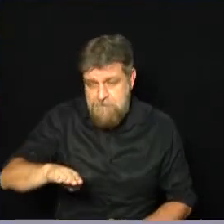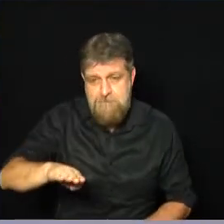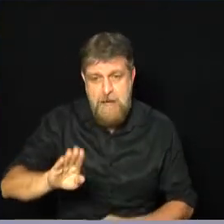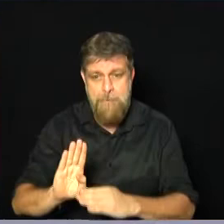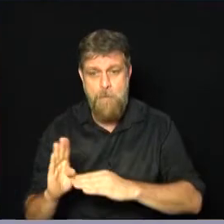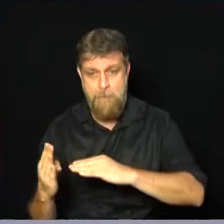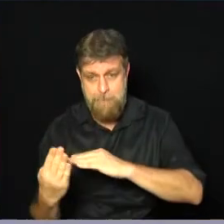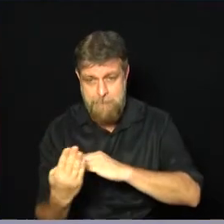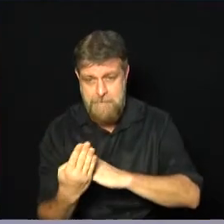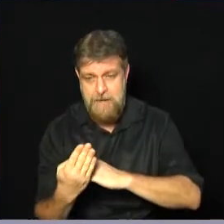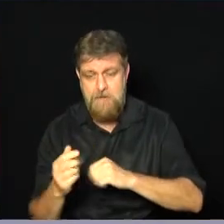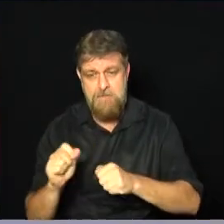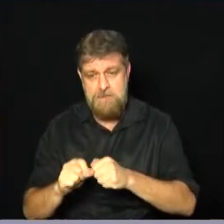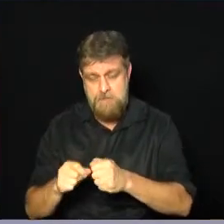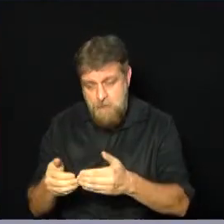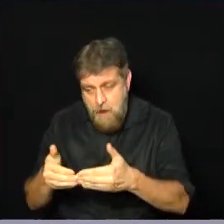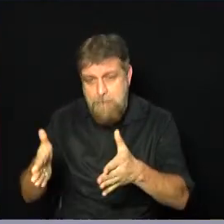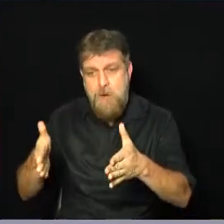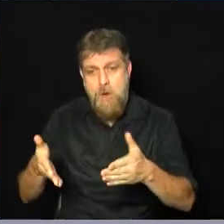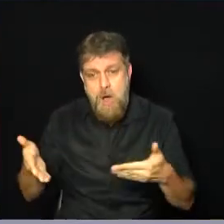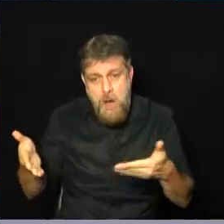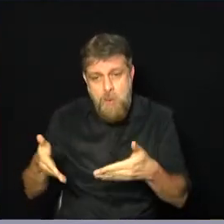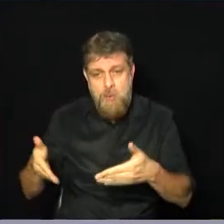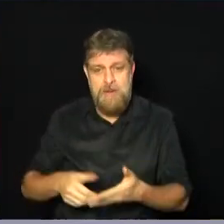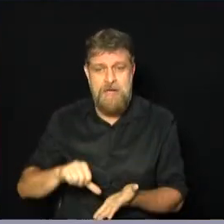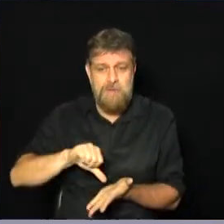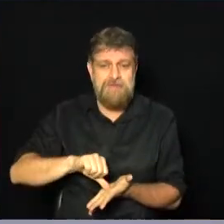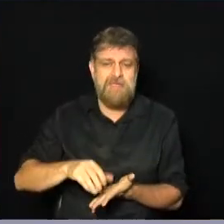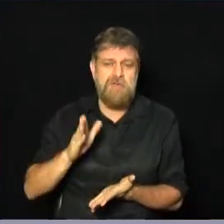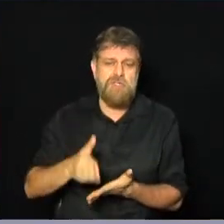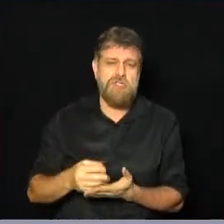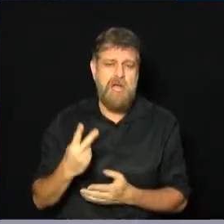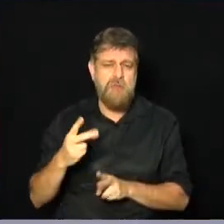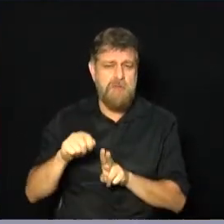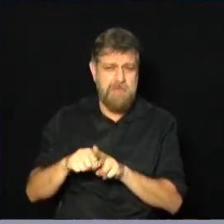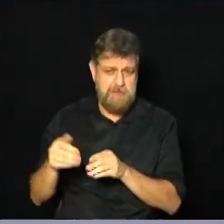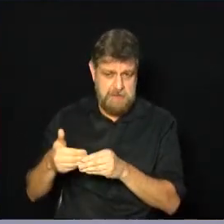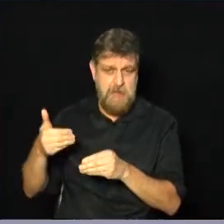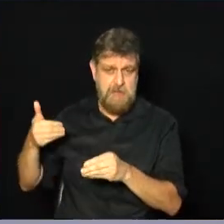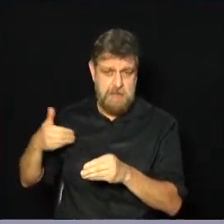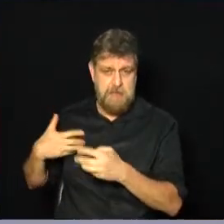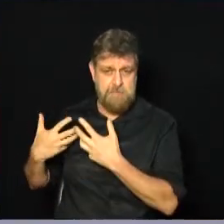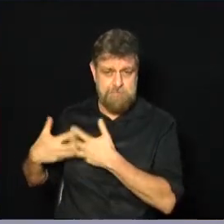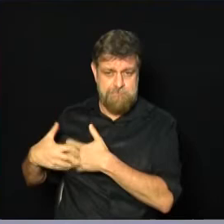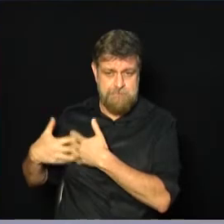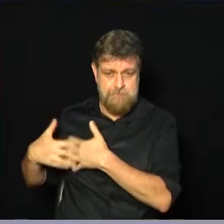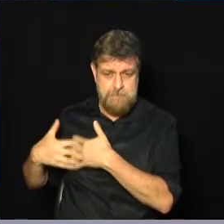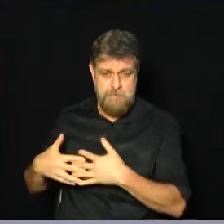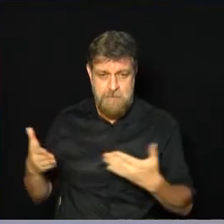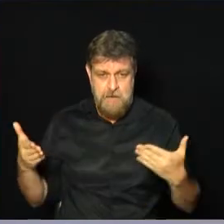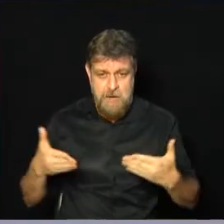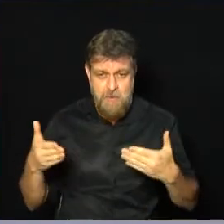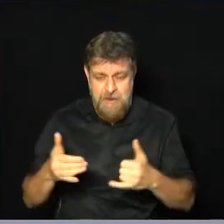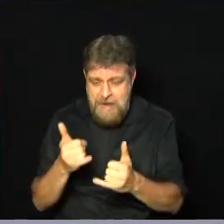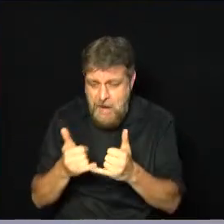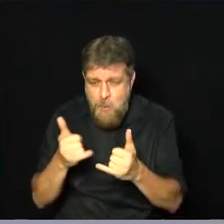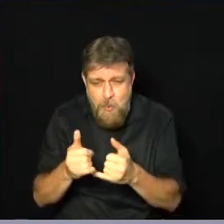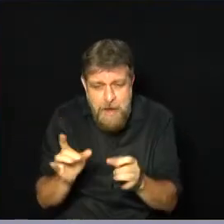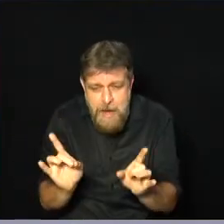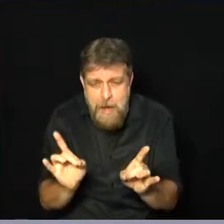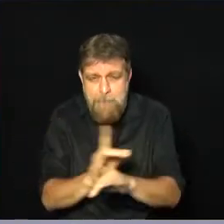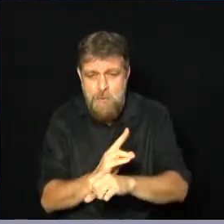nós fizemos o lançamento agora, o do sentido centro já tinha sido lançado há uns 2 meses atrás. Então agora nós estamos na fase de acabamento